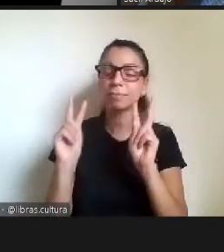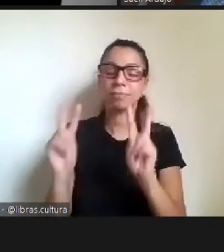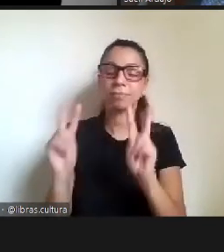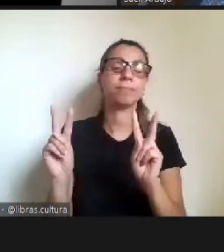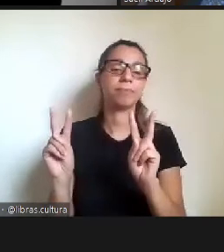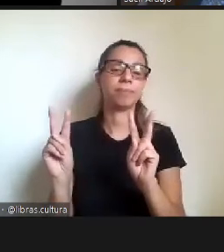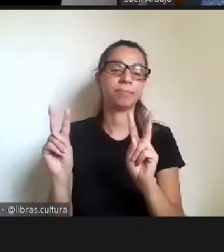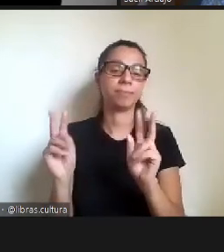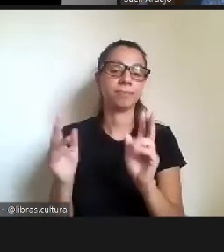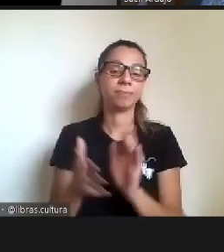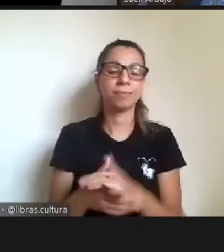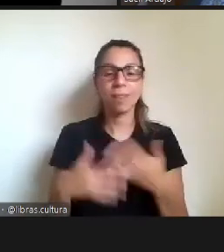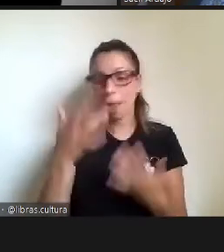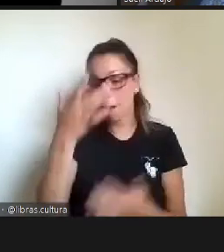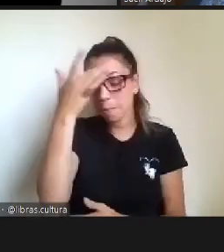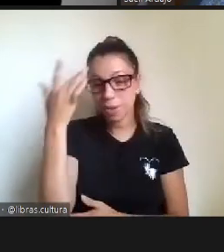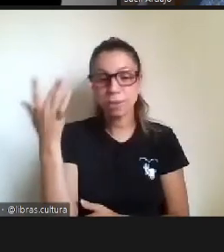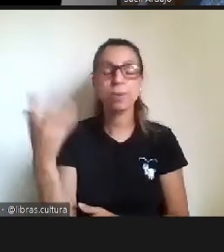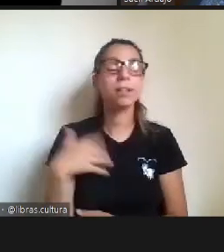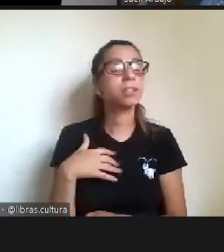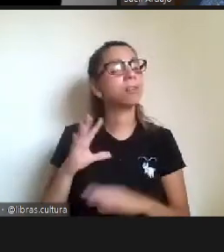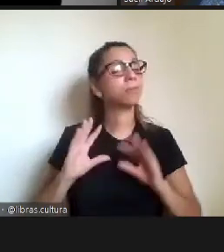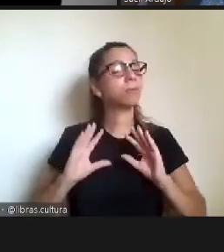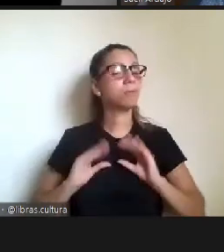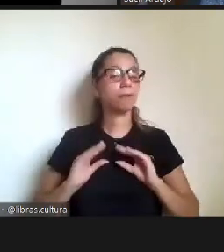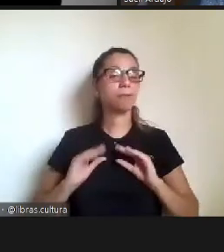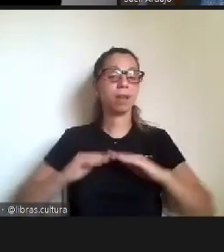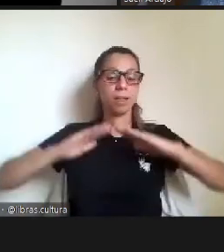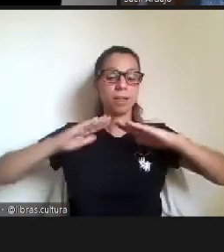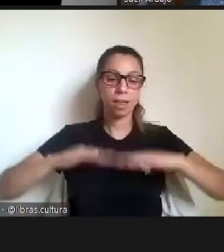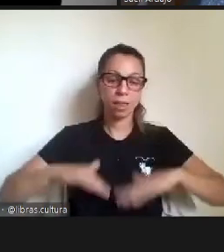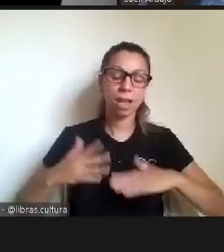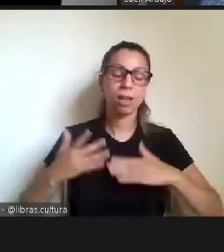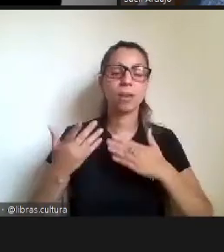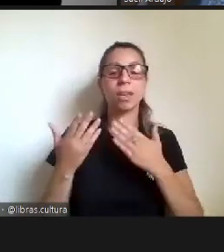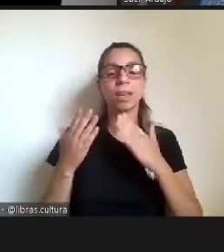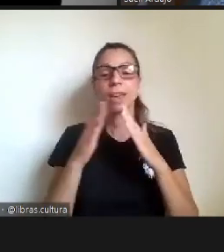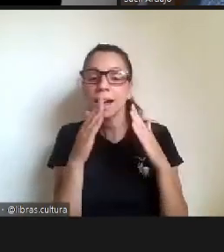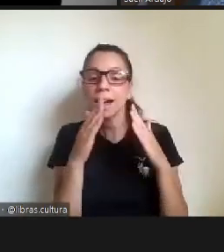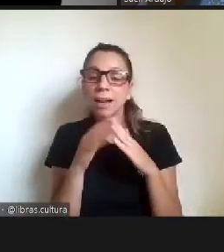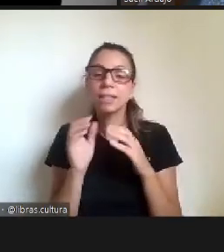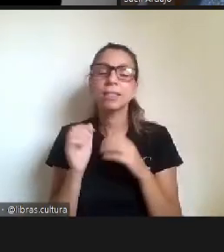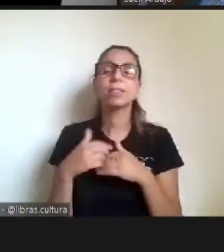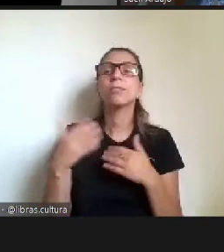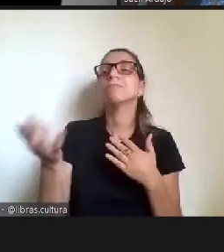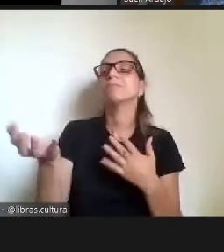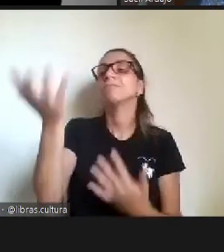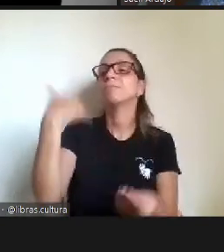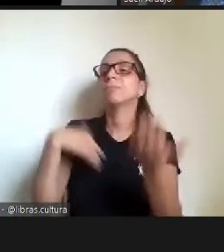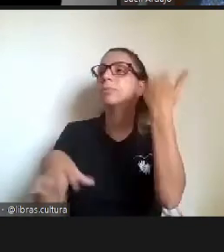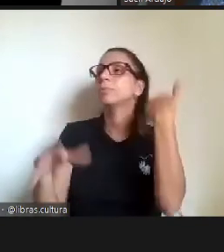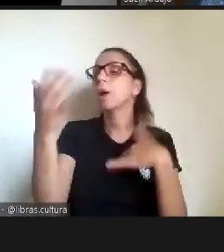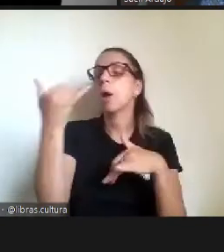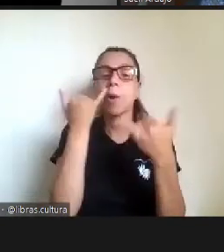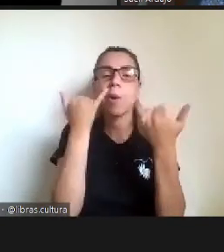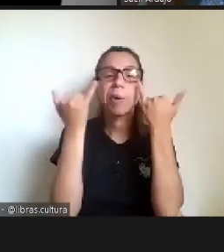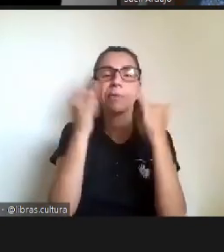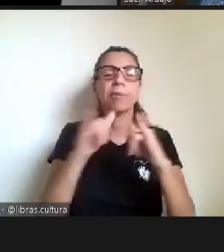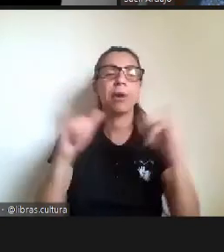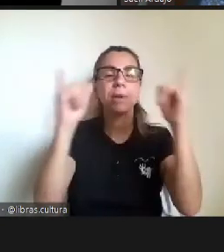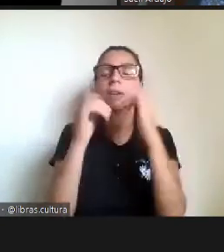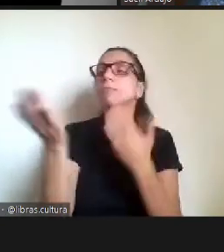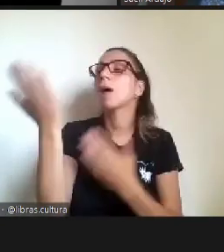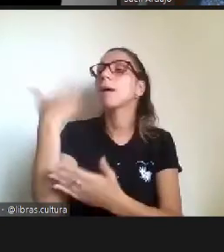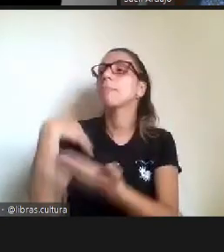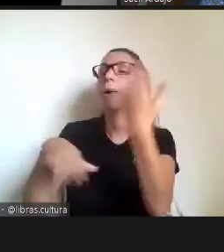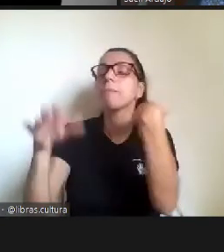está acomodado dentro da sua bolha a receber tudo pela sua telinha,